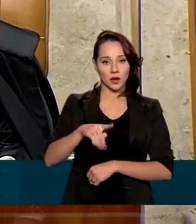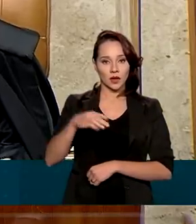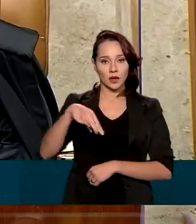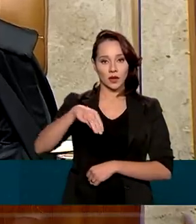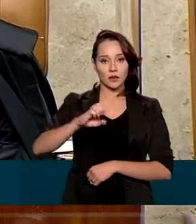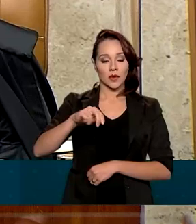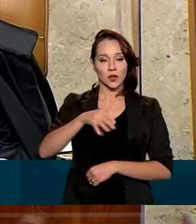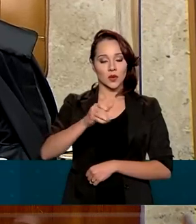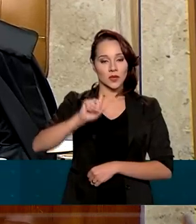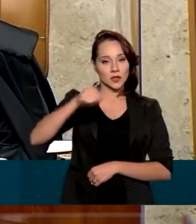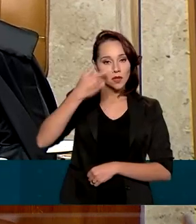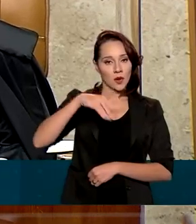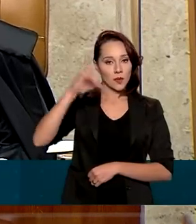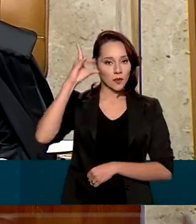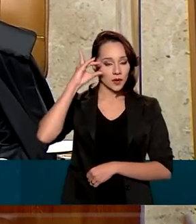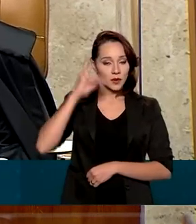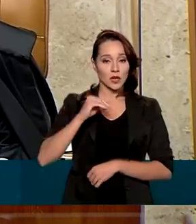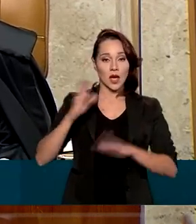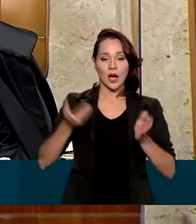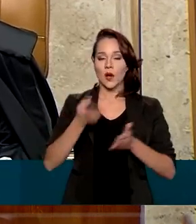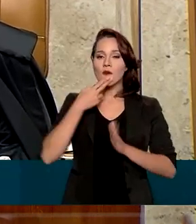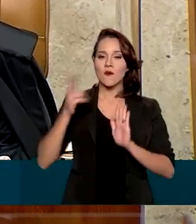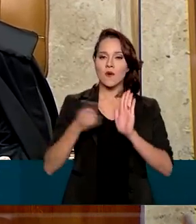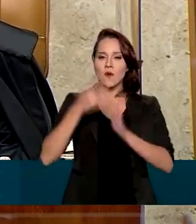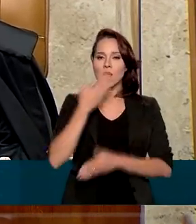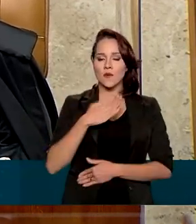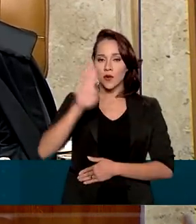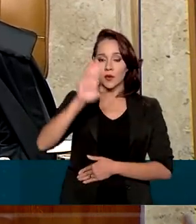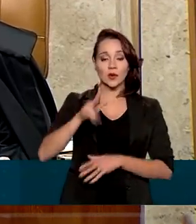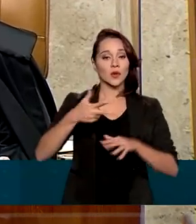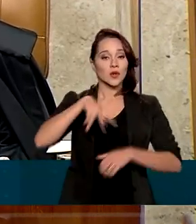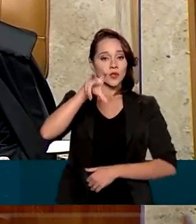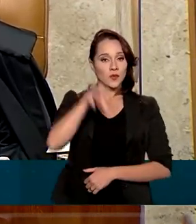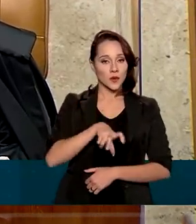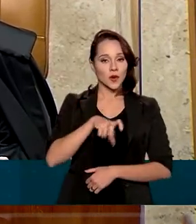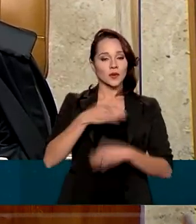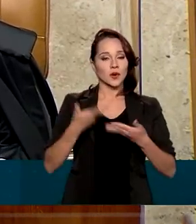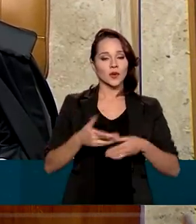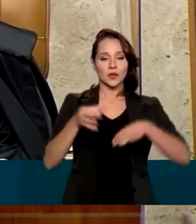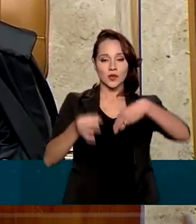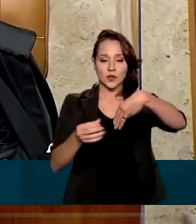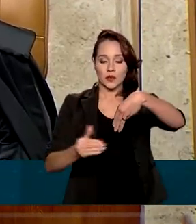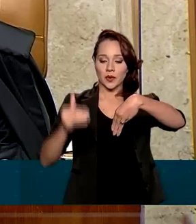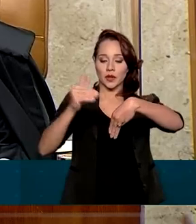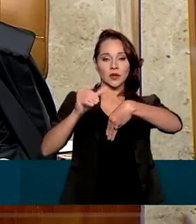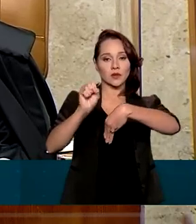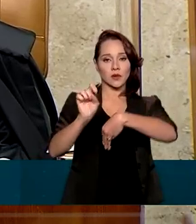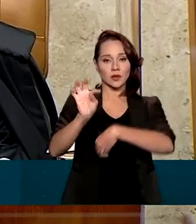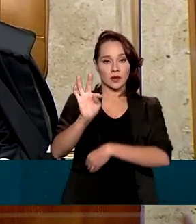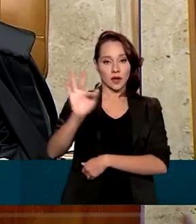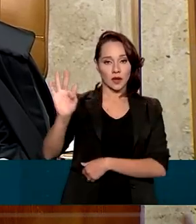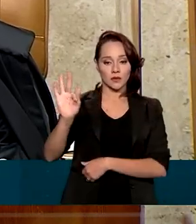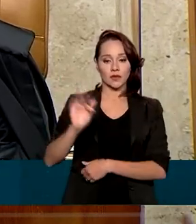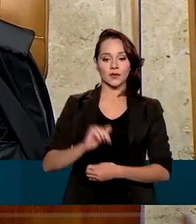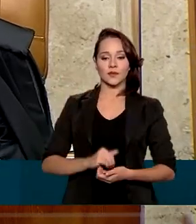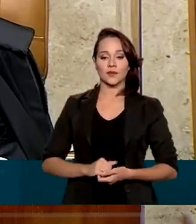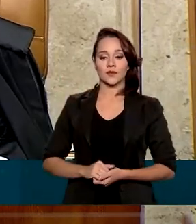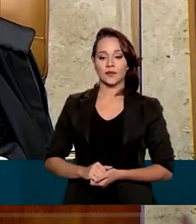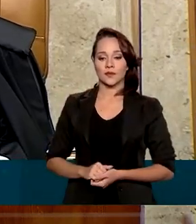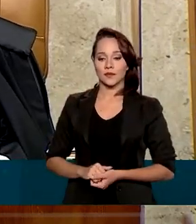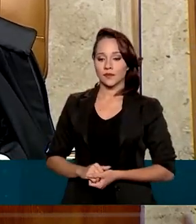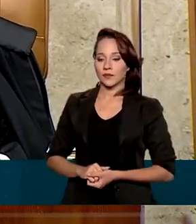Mendonça a prestar o compromisso de posse no cargo de ministro do Supremo Tribunal Federal.